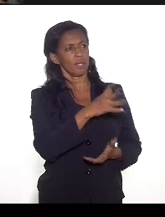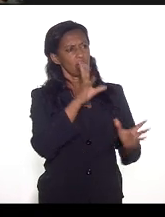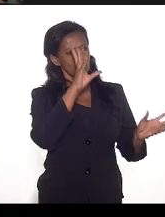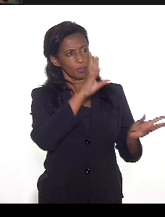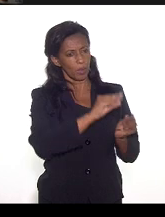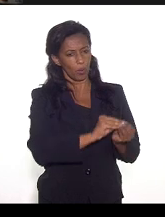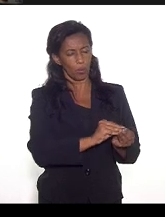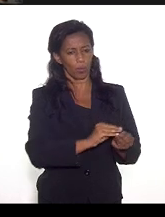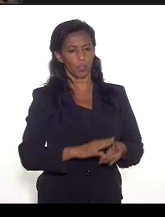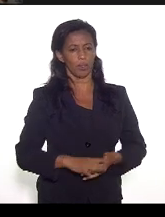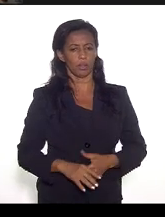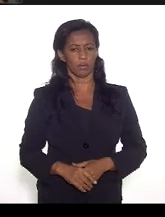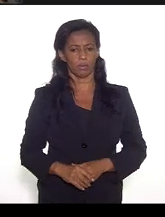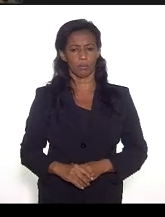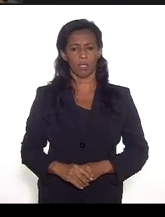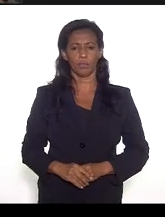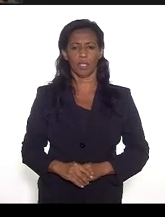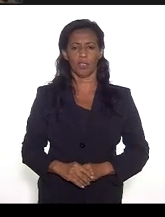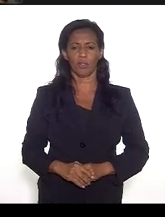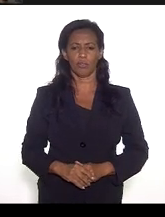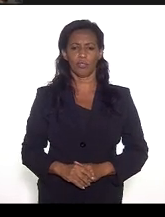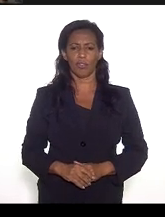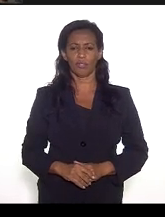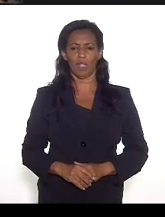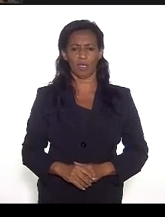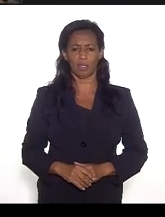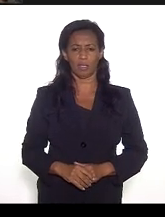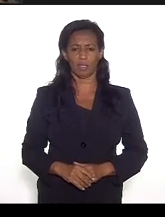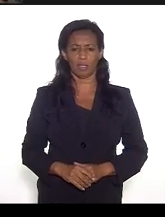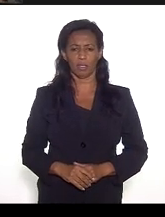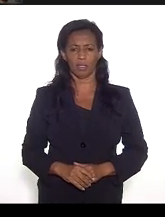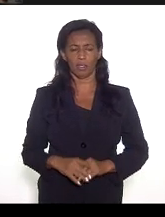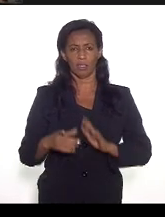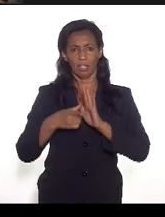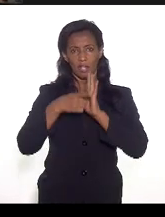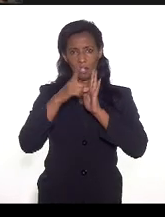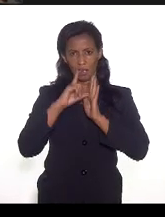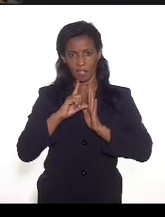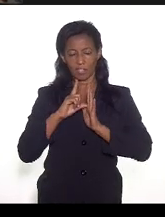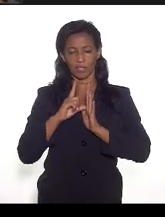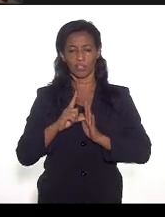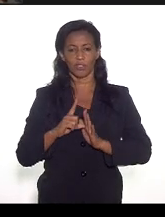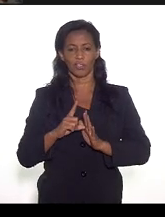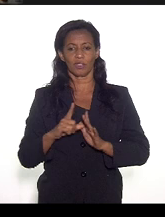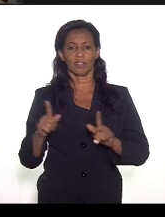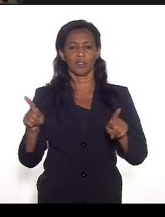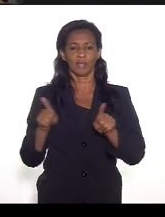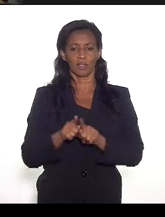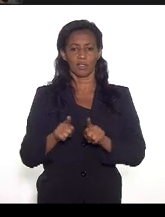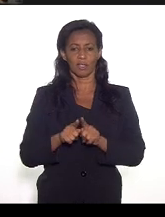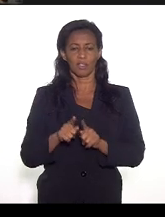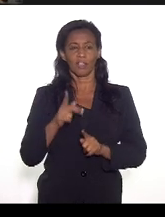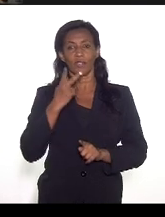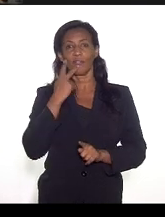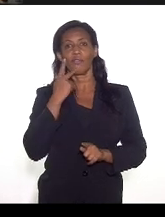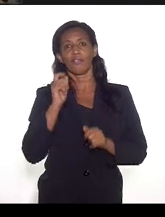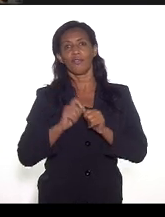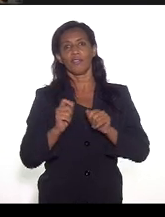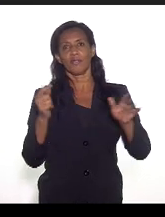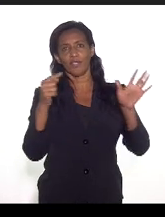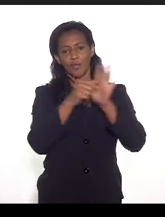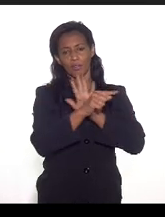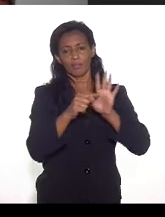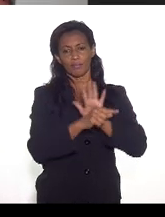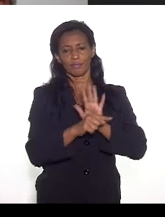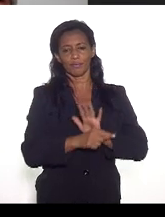concluir. Deputada Célia? Hoje não, deputado. Eu queria, antes de passar para o Almirante Edésio, agora sim fazer as minhas perguntas.